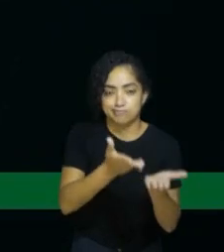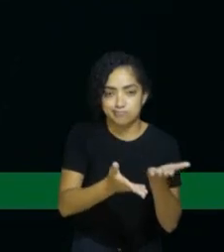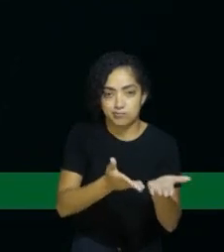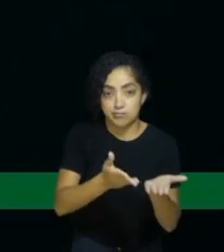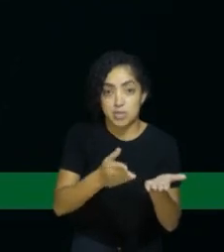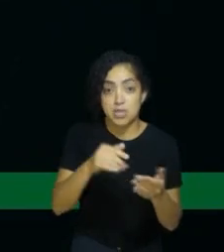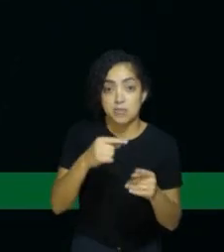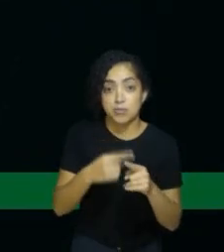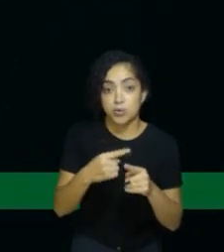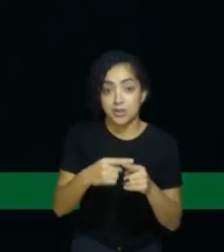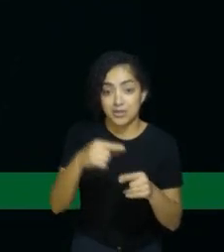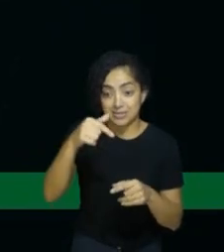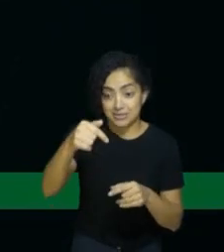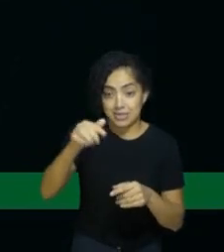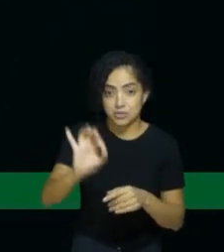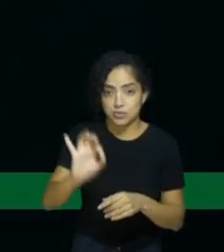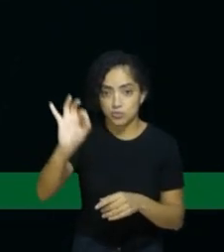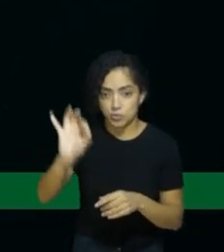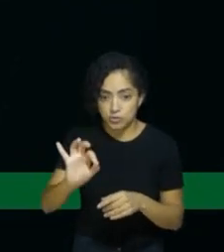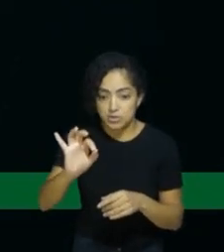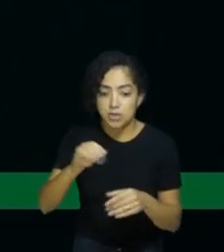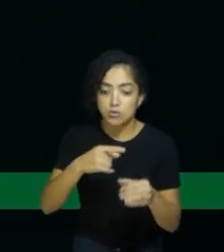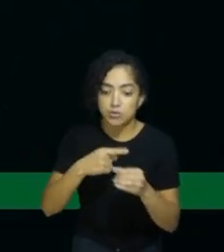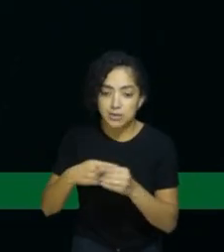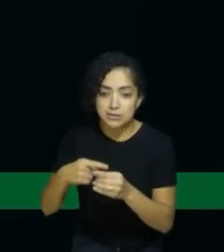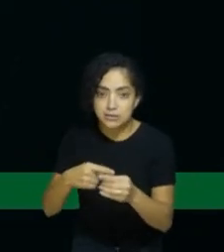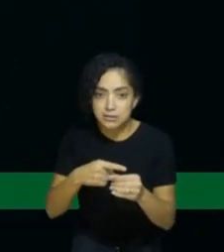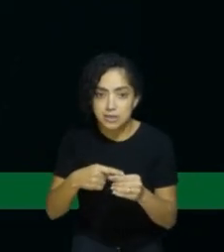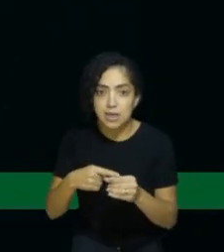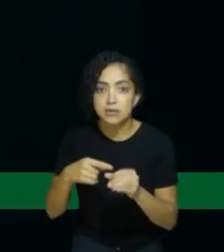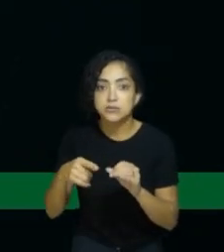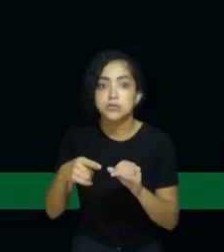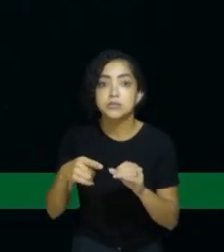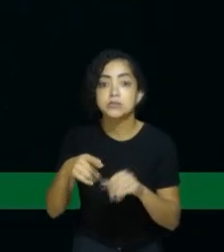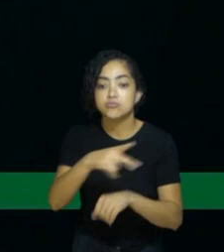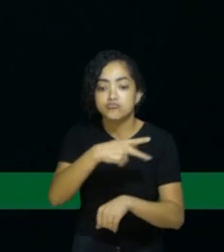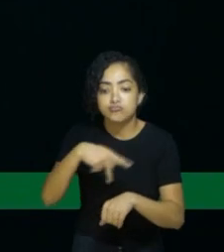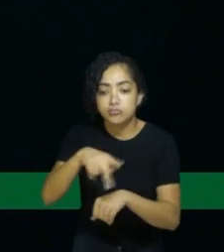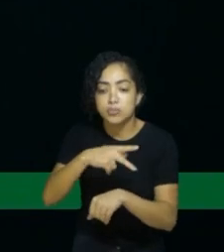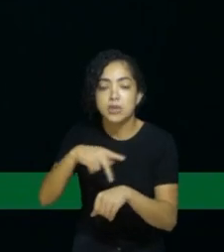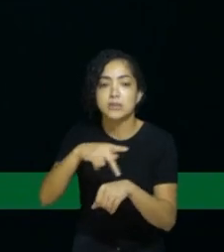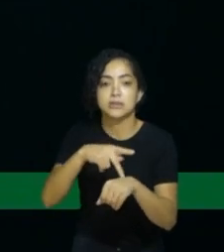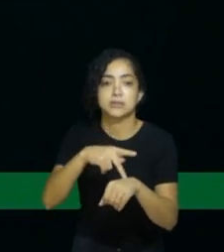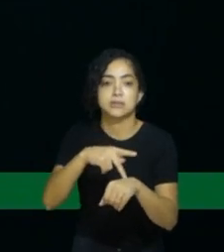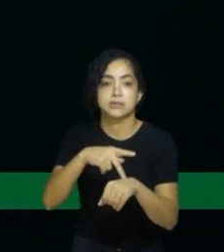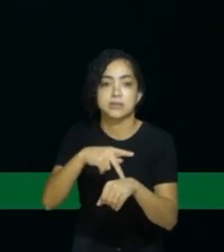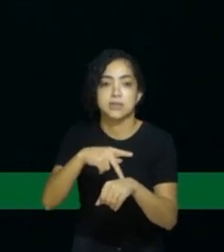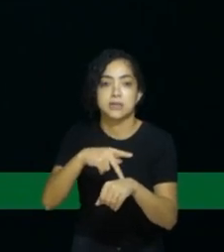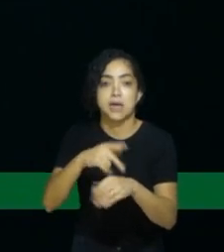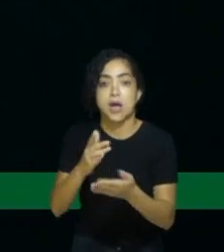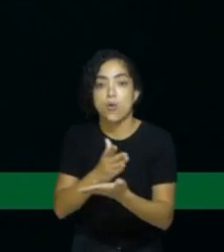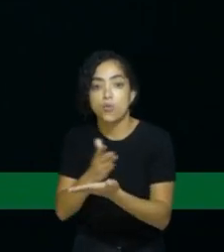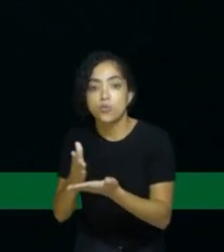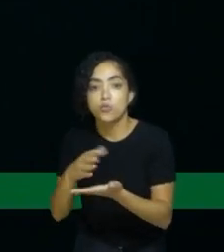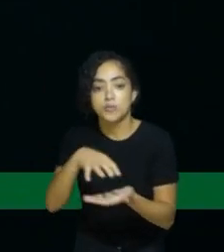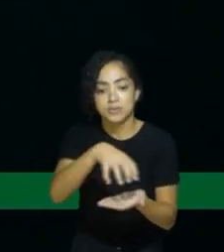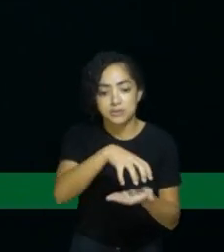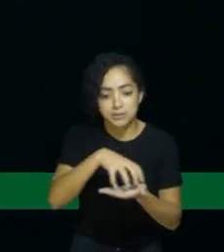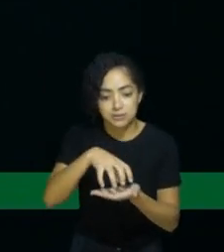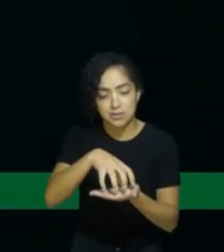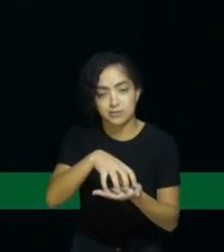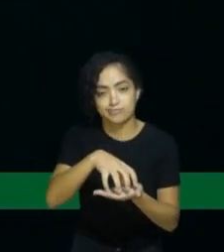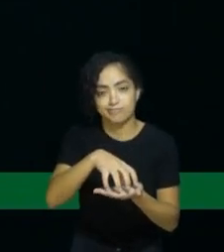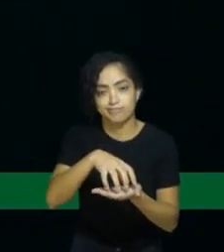7% das nos dispõe de unidades de diálise é sem